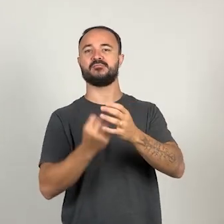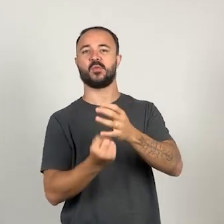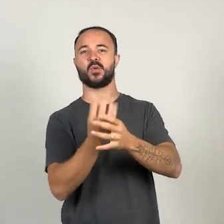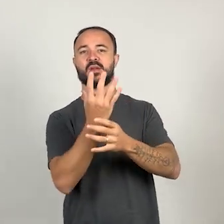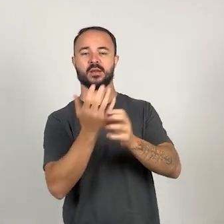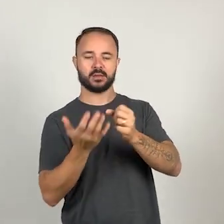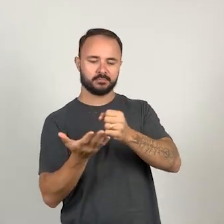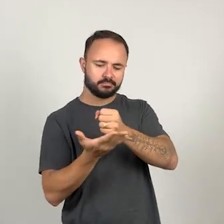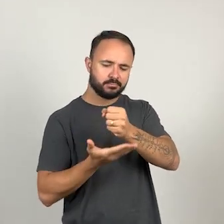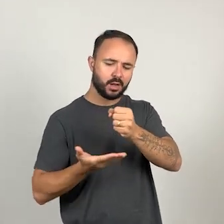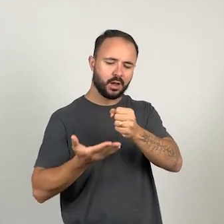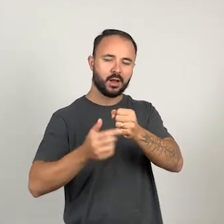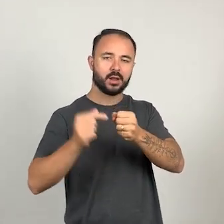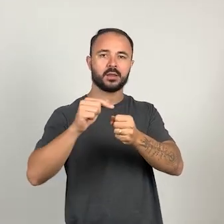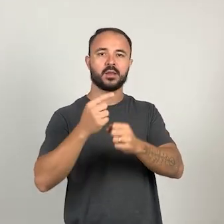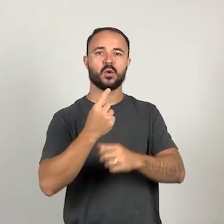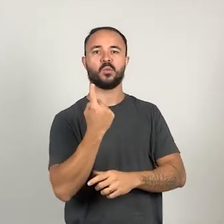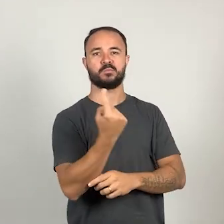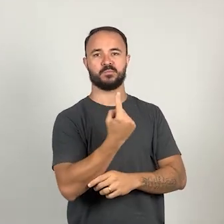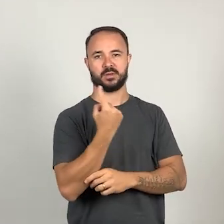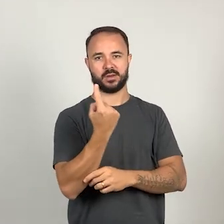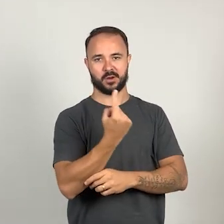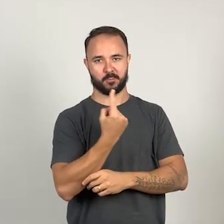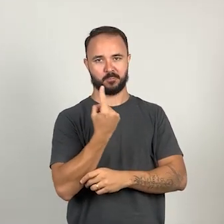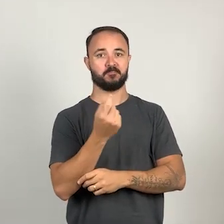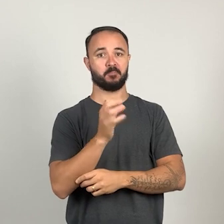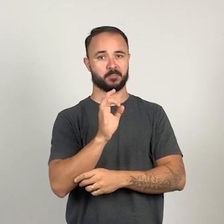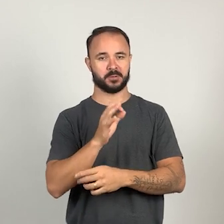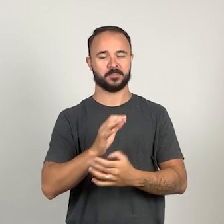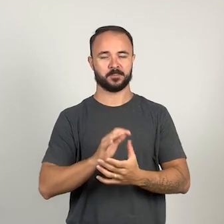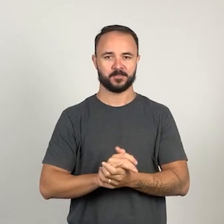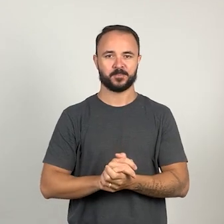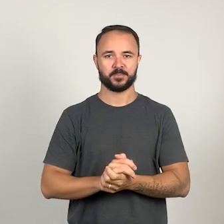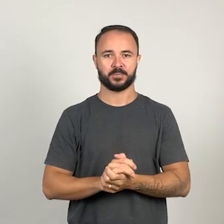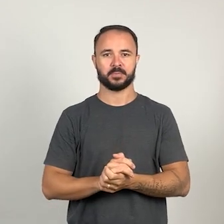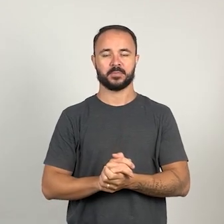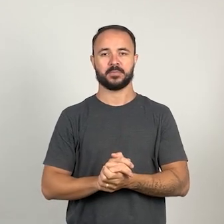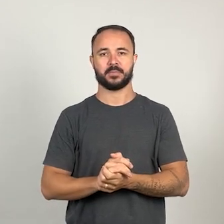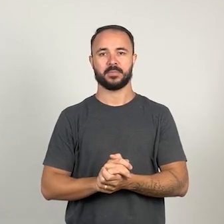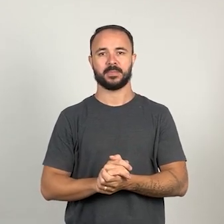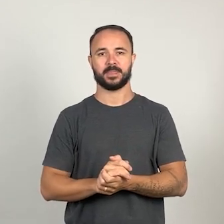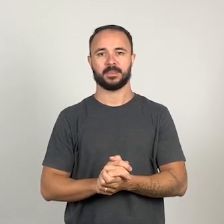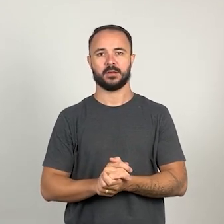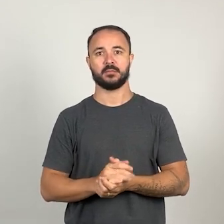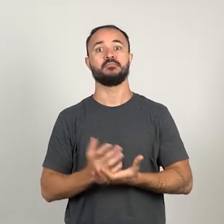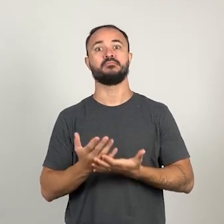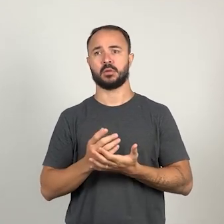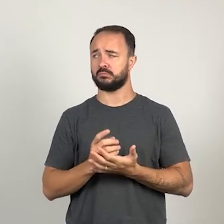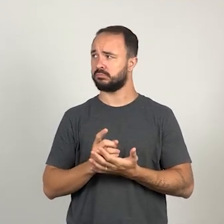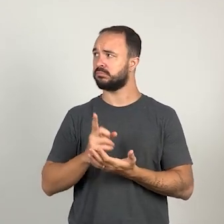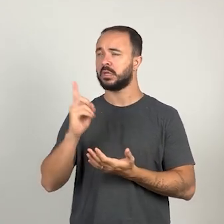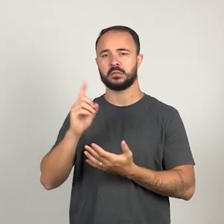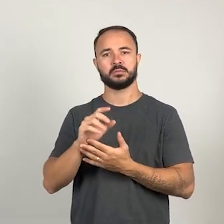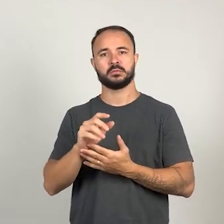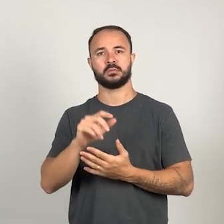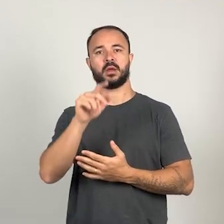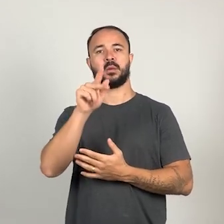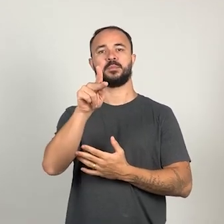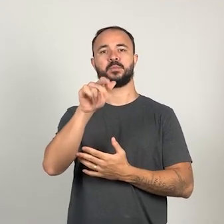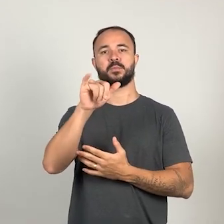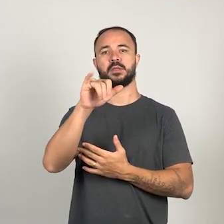peão. Uma coisa importantíssima é que a engrenagem desse primeiro peão, ela tem